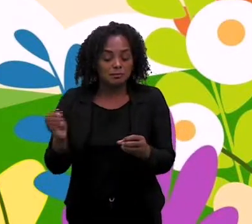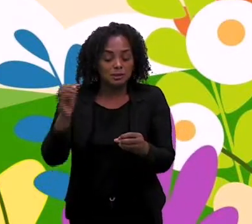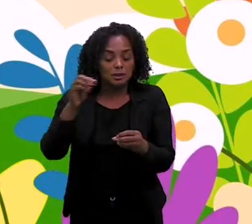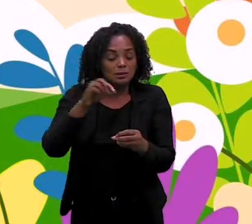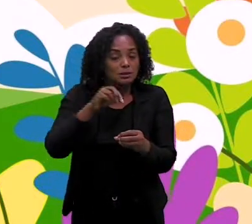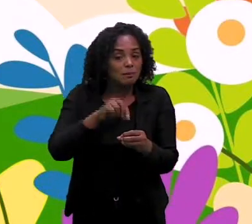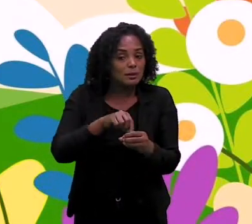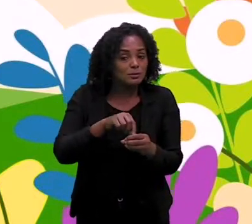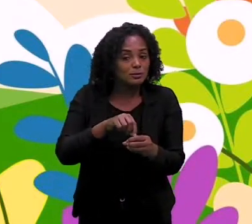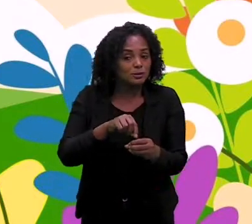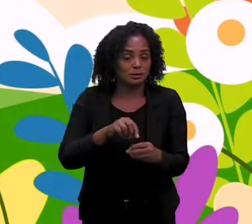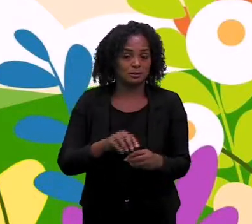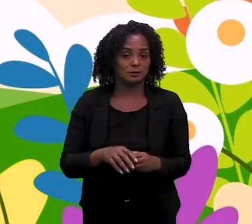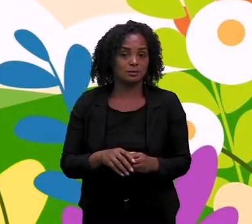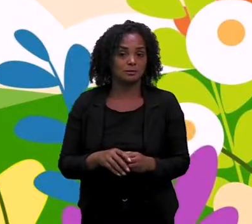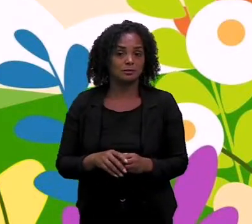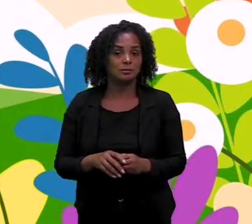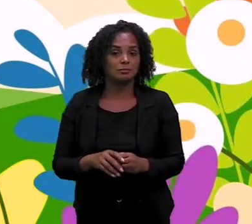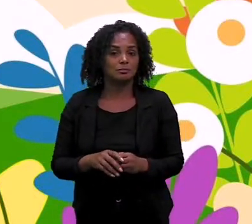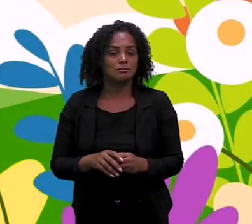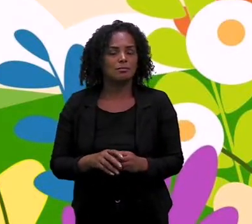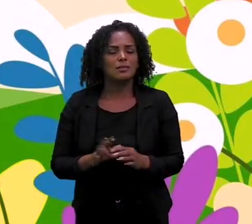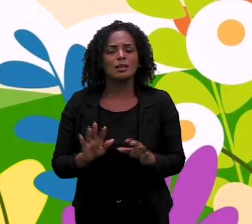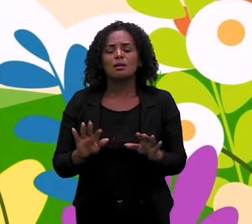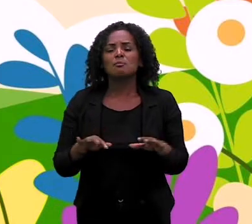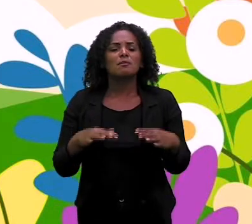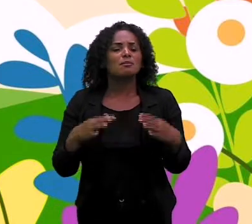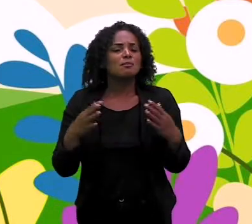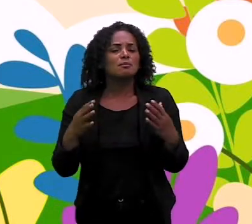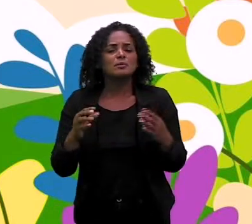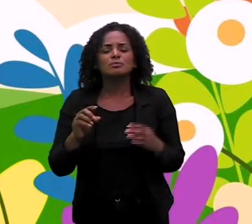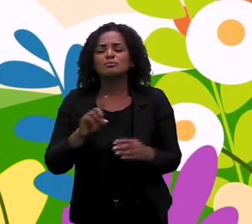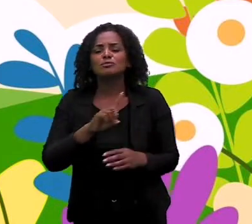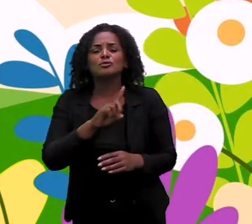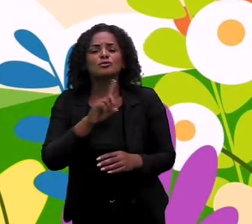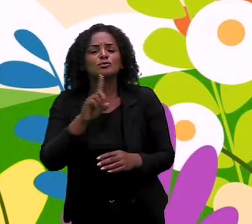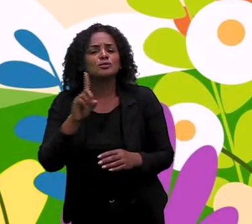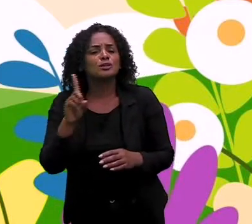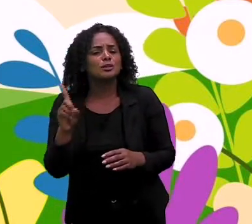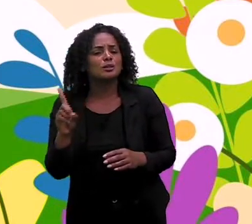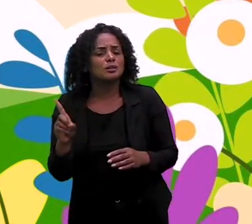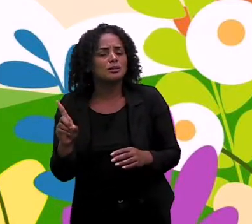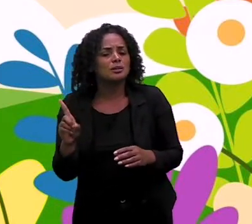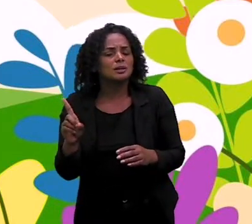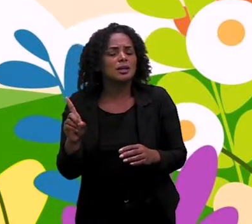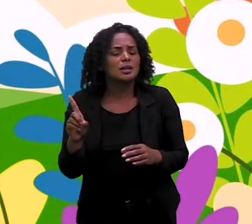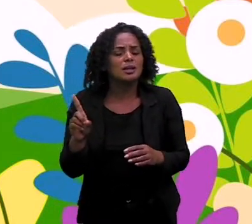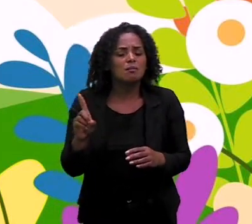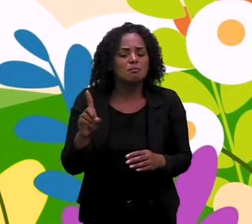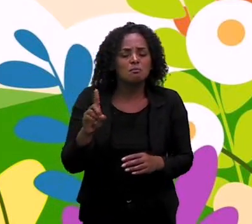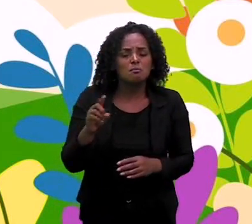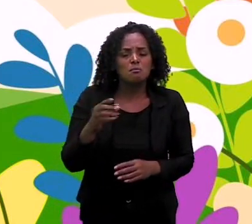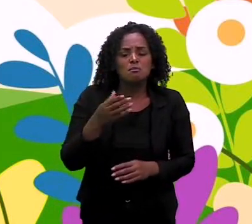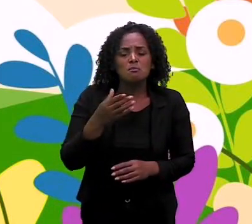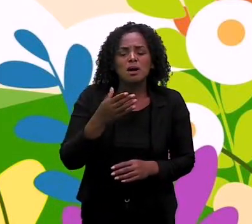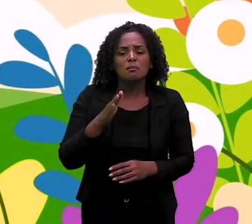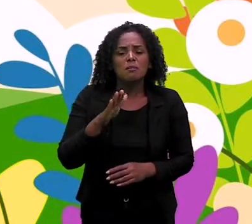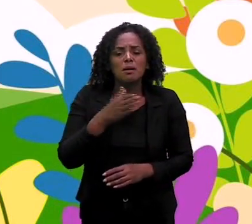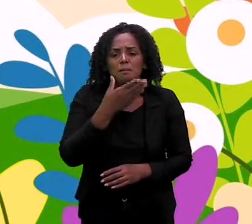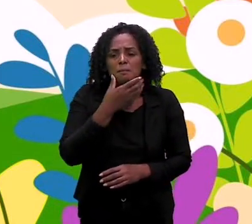Kátia Pecante. Certa vez, uma menina chamada